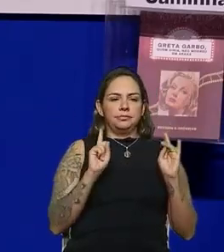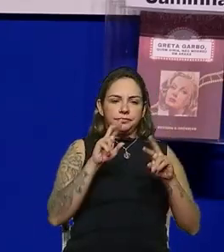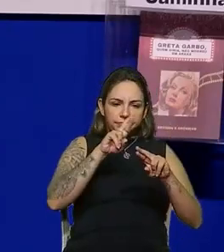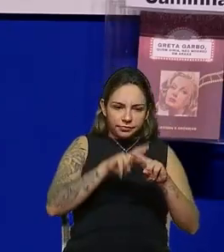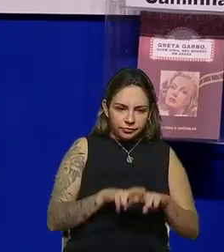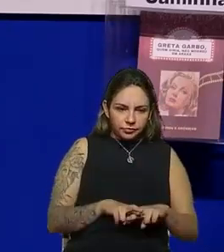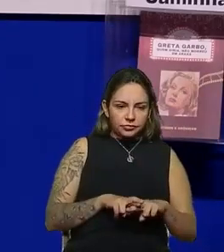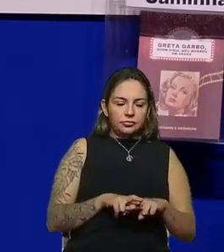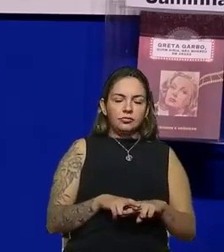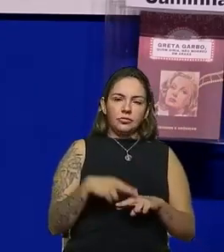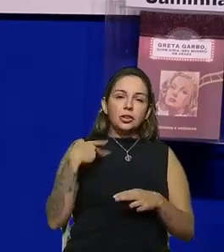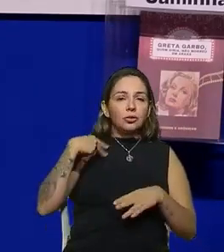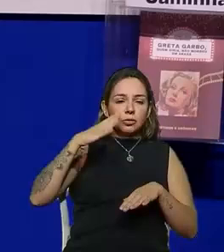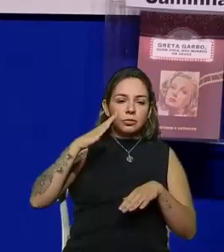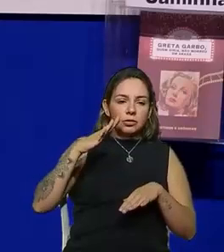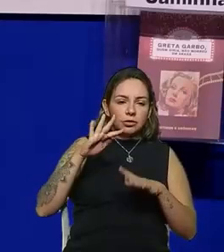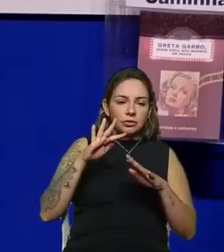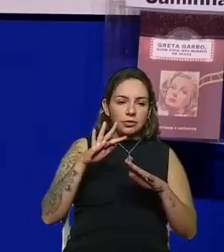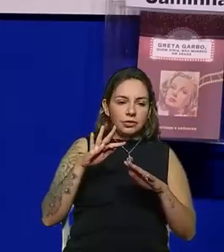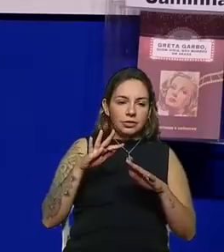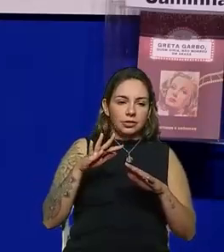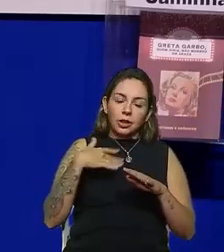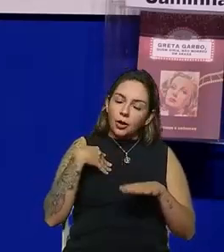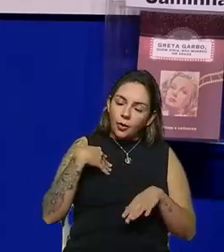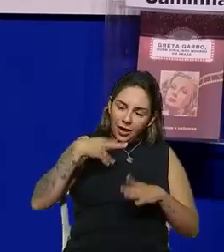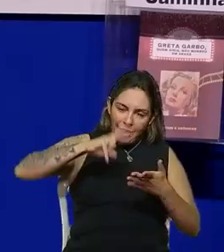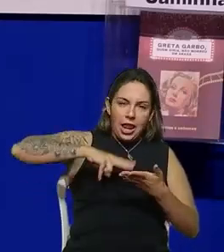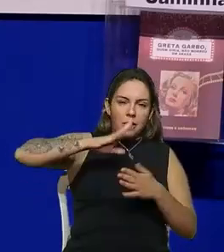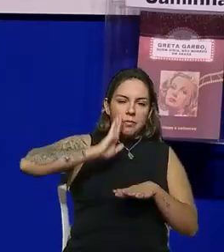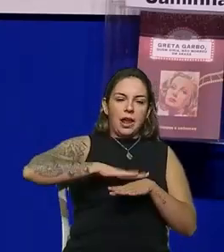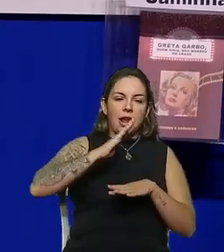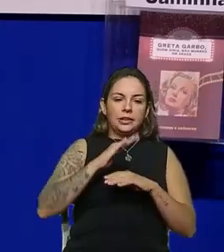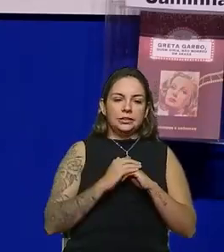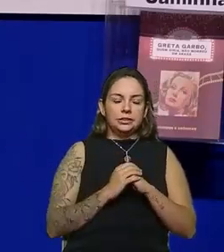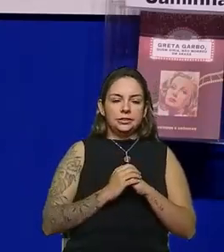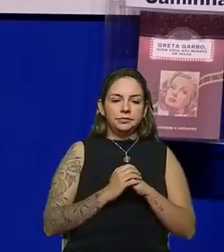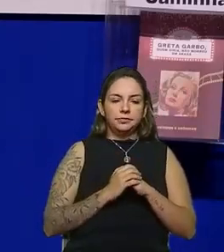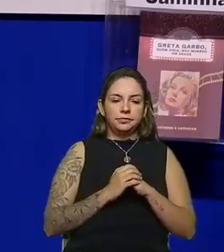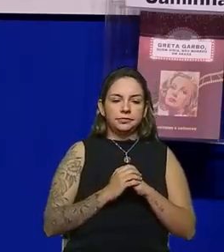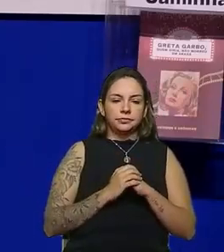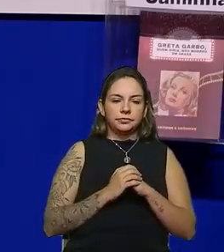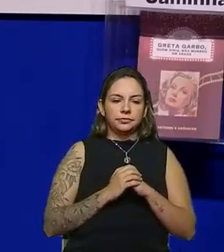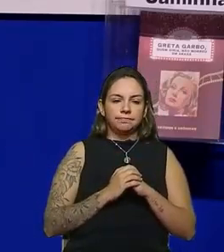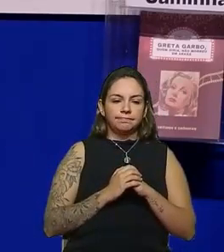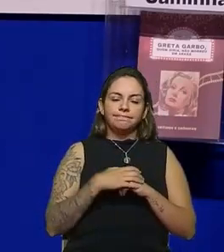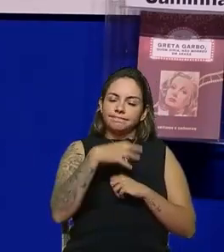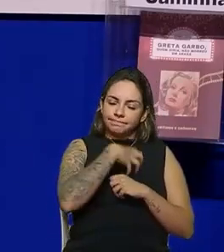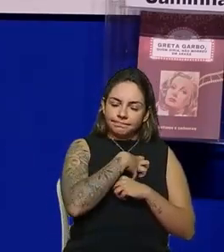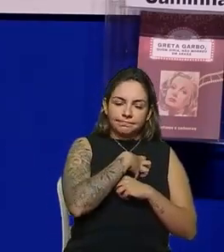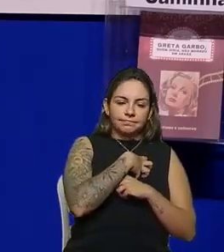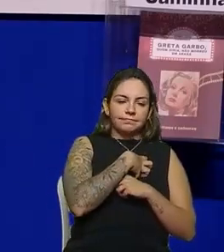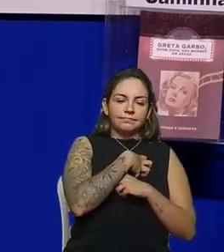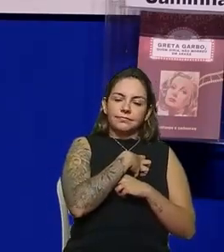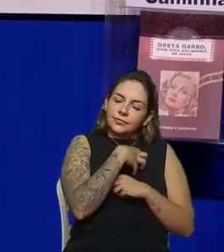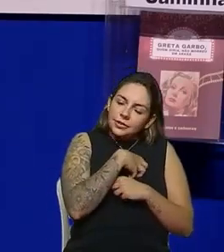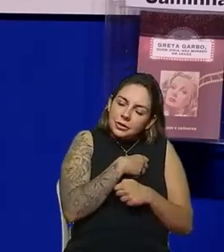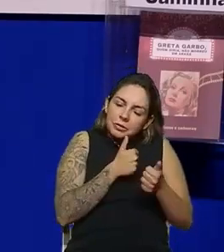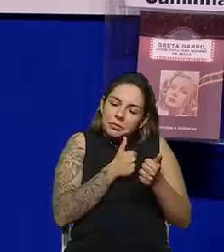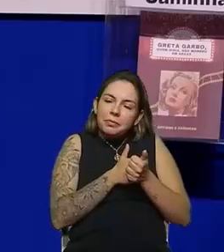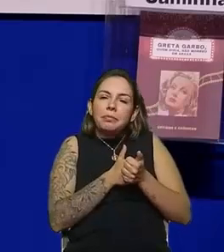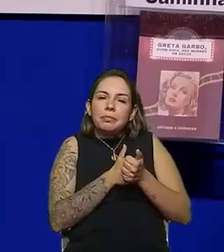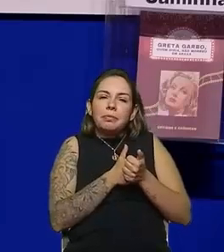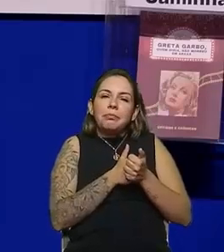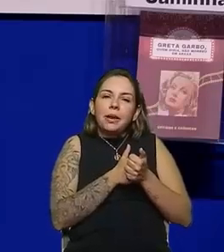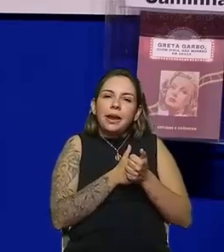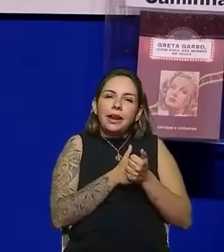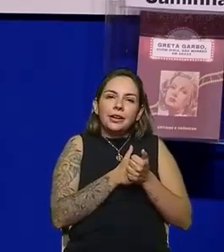mas digamos que eu sou familiarizado com a obra dele. Mas, para mim, é uma forma de sentir ele perto. Quando